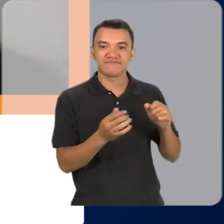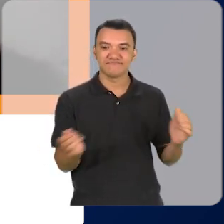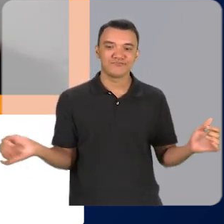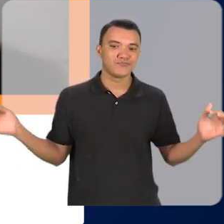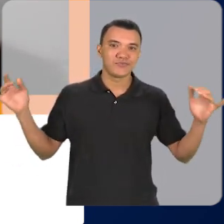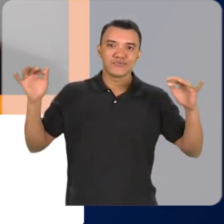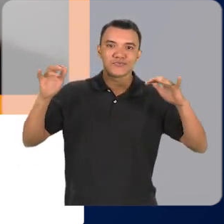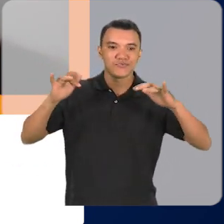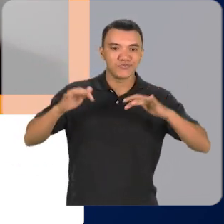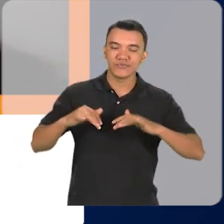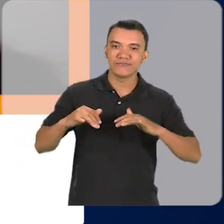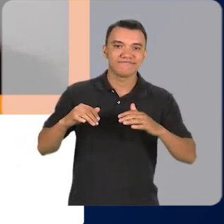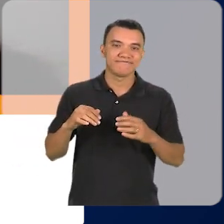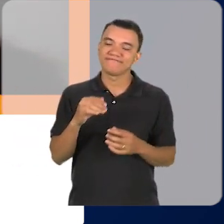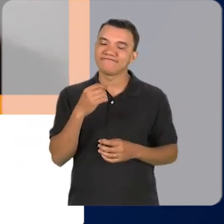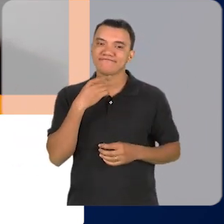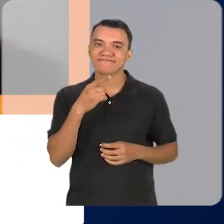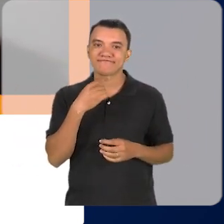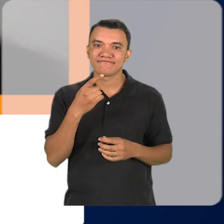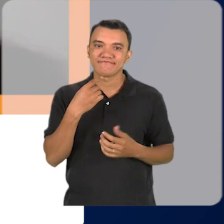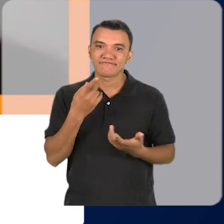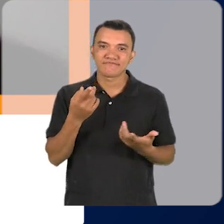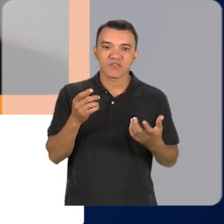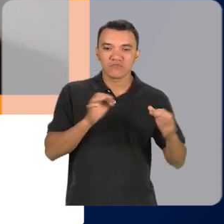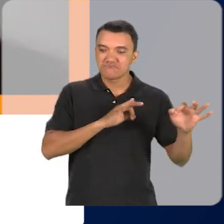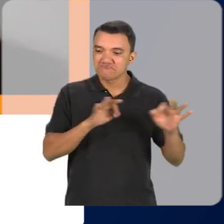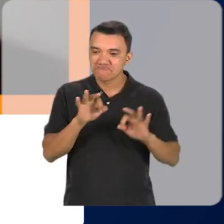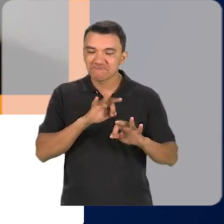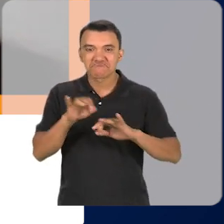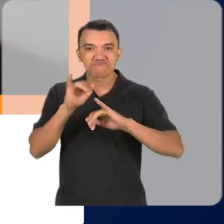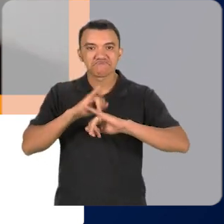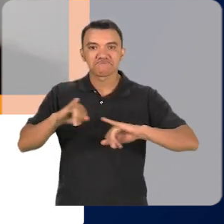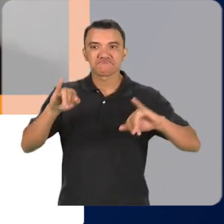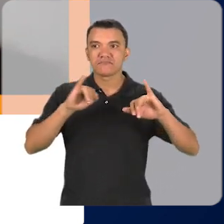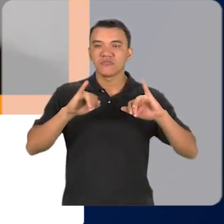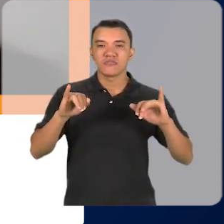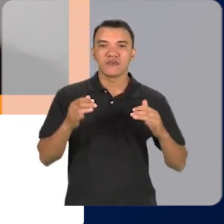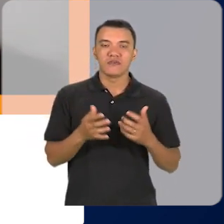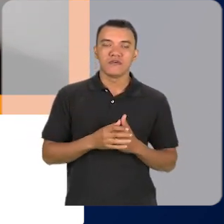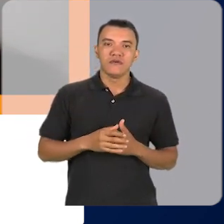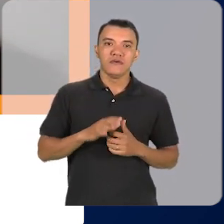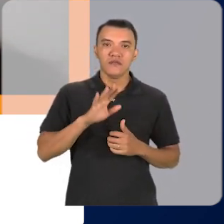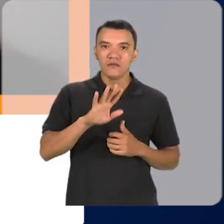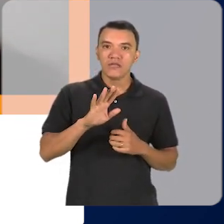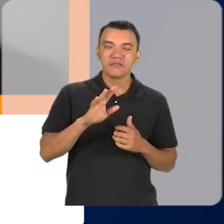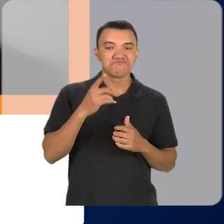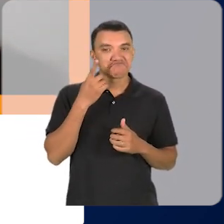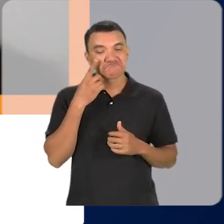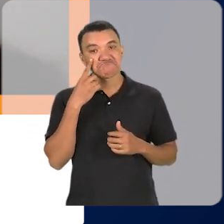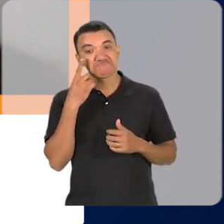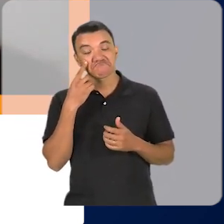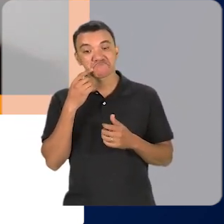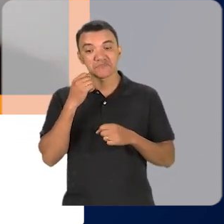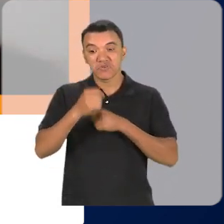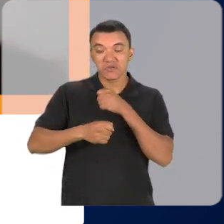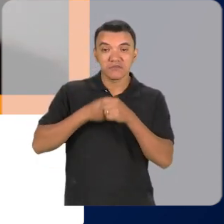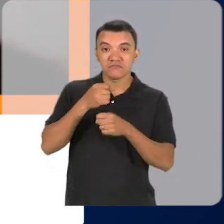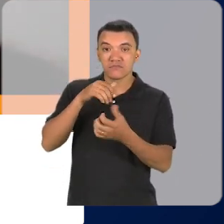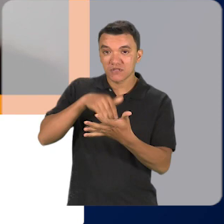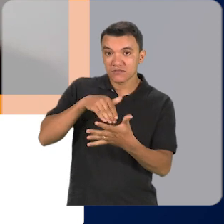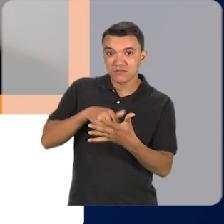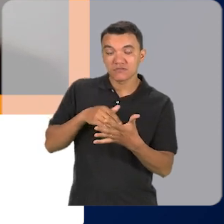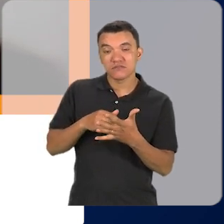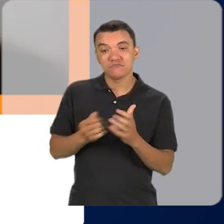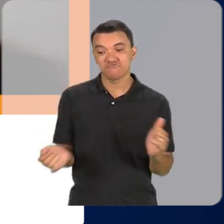tudo que merece, com os pregoeiros presentes. A gente supõe que no final do ano ou até ano que vem a gente possa reuni-los e prestar